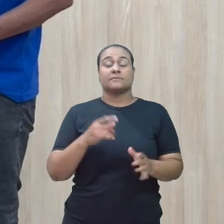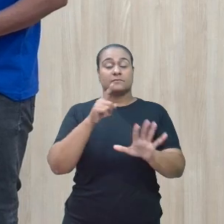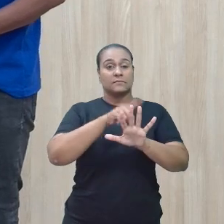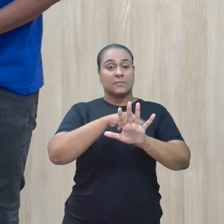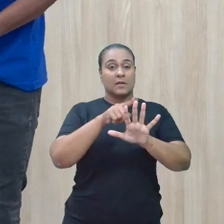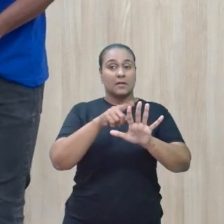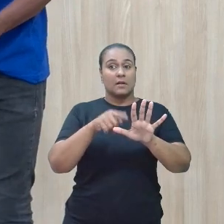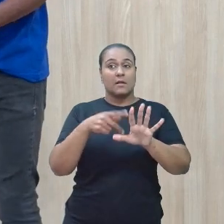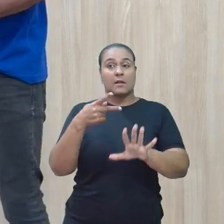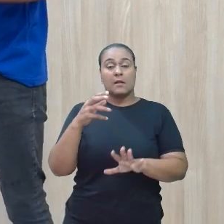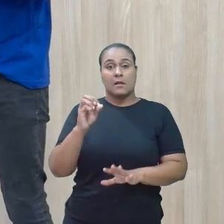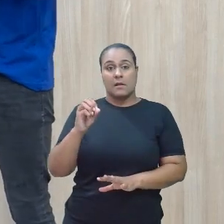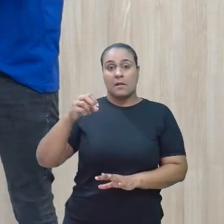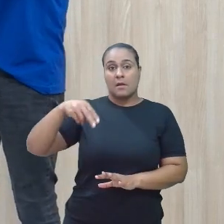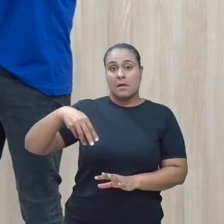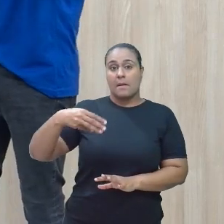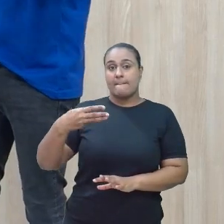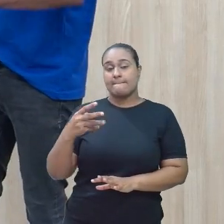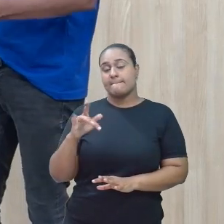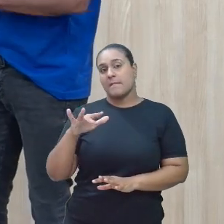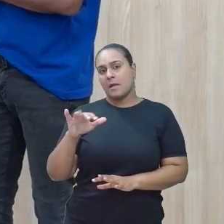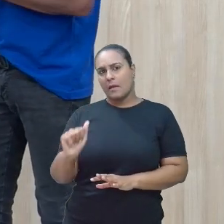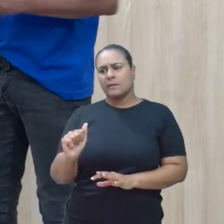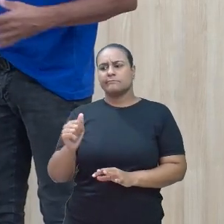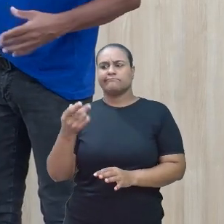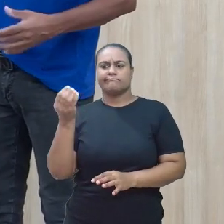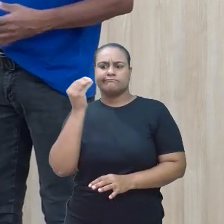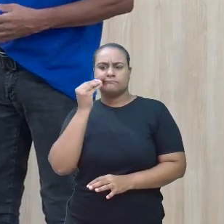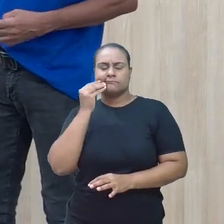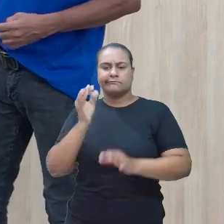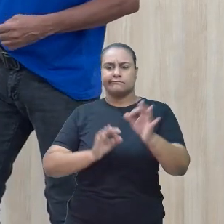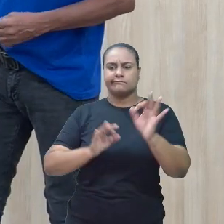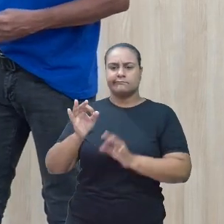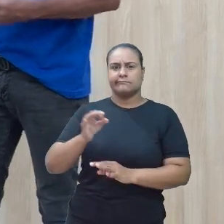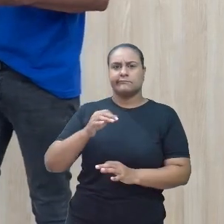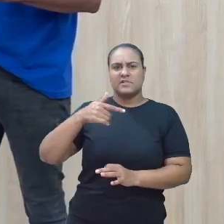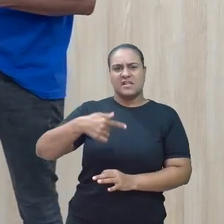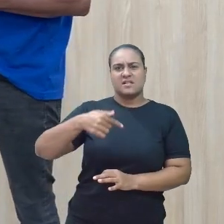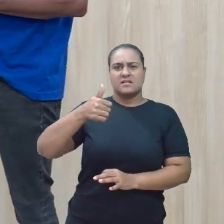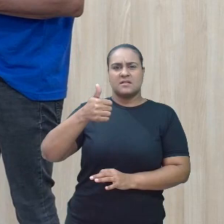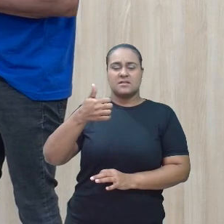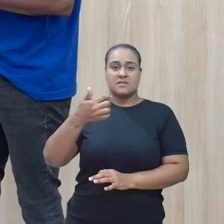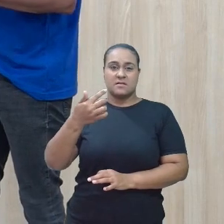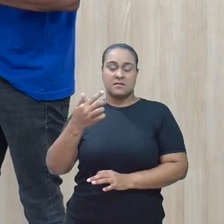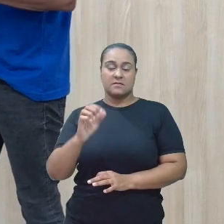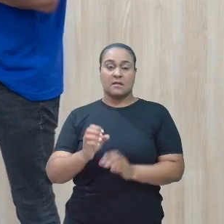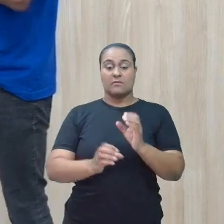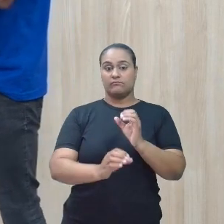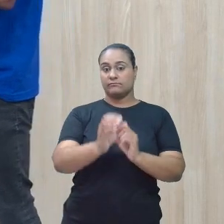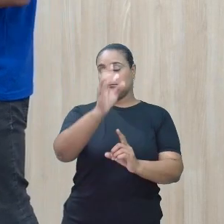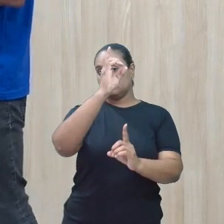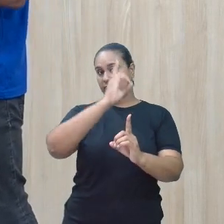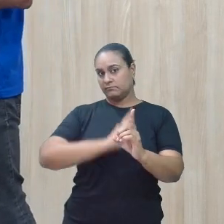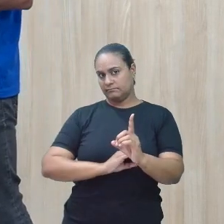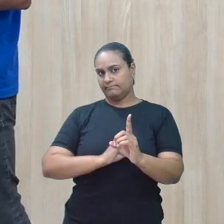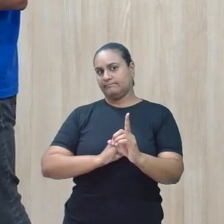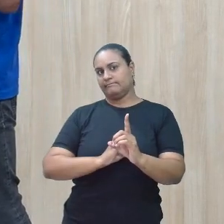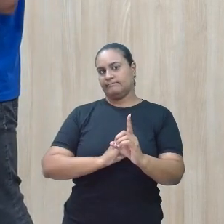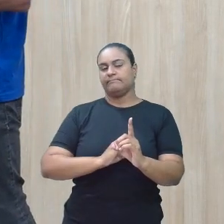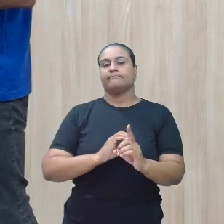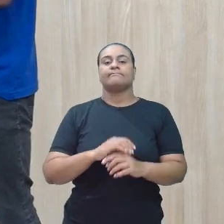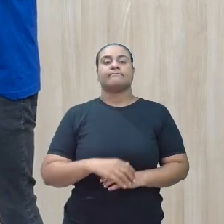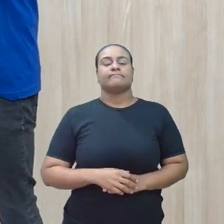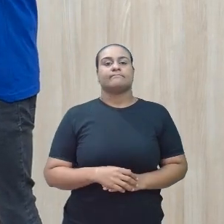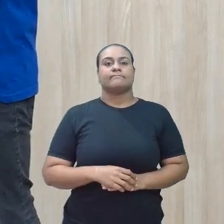Primeiro veio Pompeia, que tentou fazer um ajuste. 717 anos antes de Cristo, Pompeia chegou, que foi o sucessor de